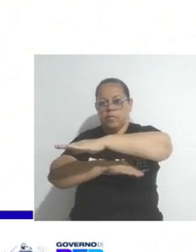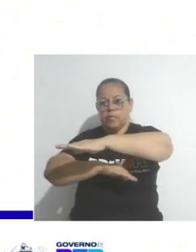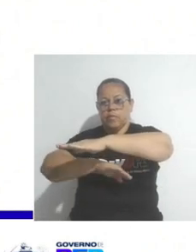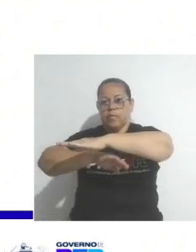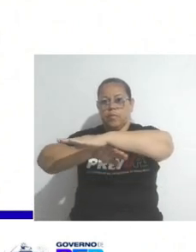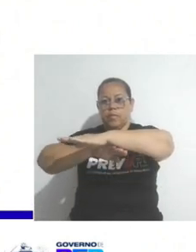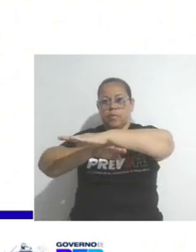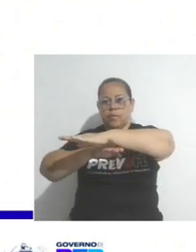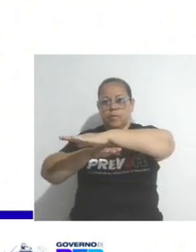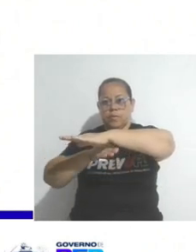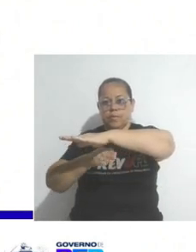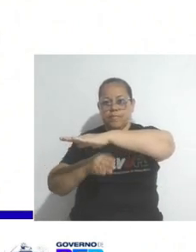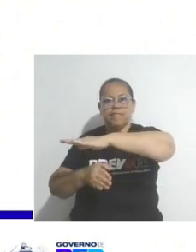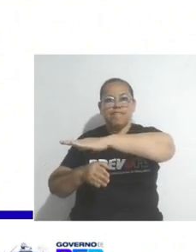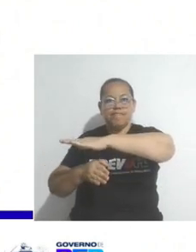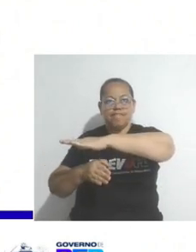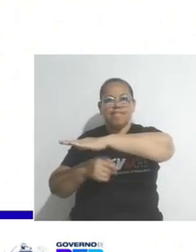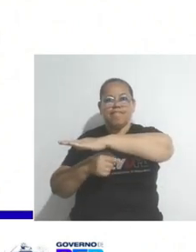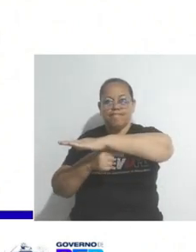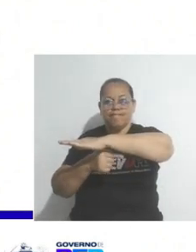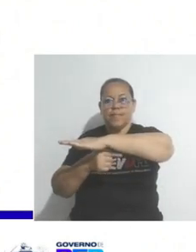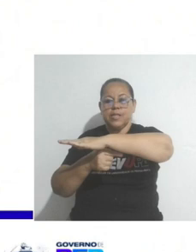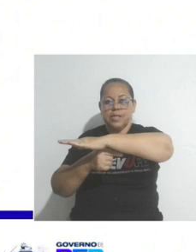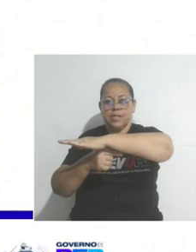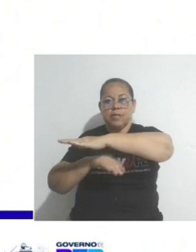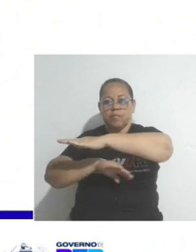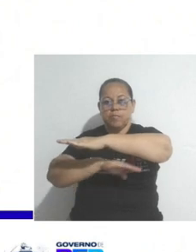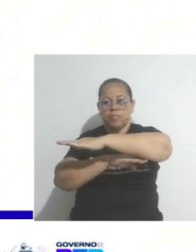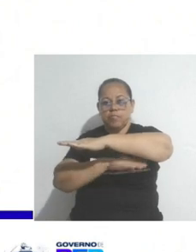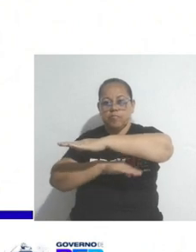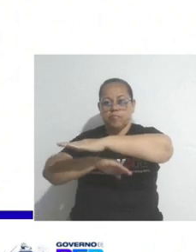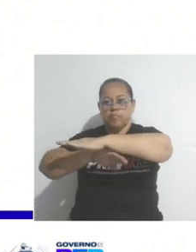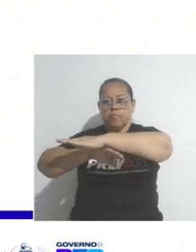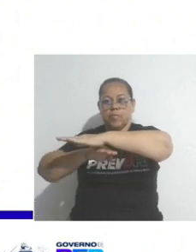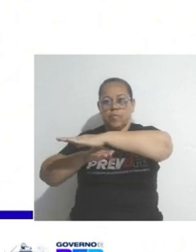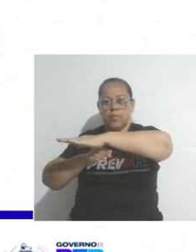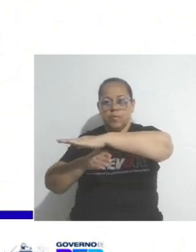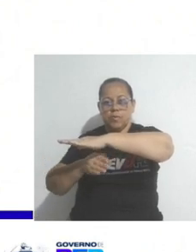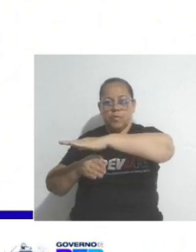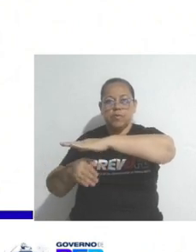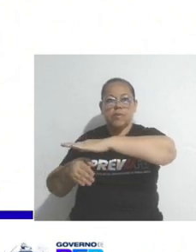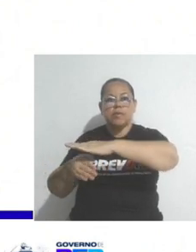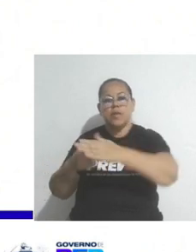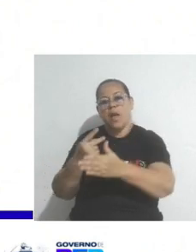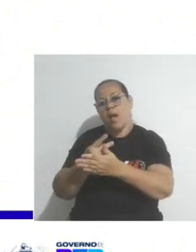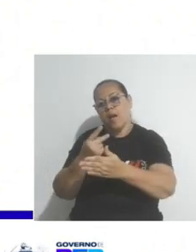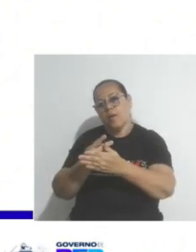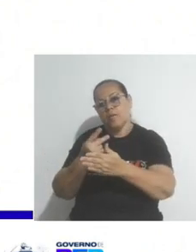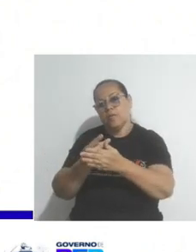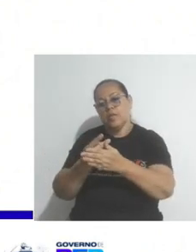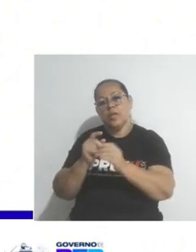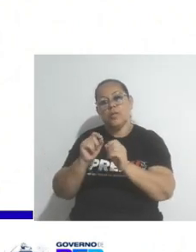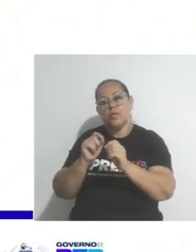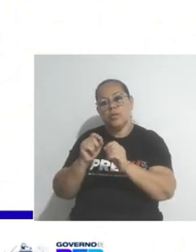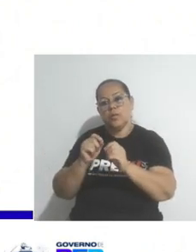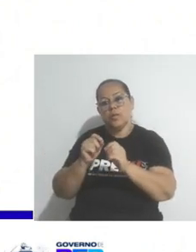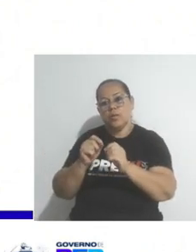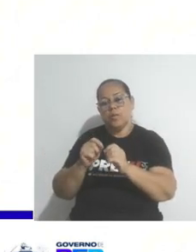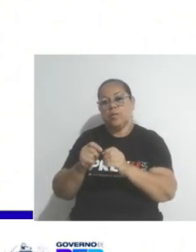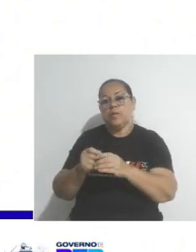vazio e esse vazio com o tempo causa o colapso ou seja o